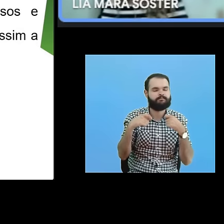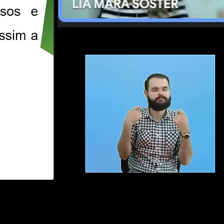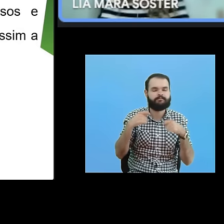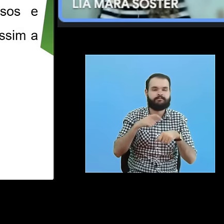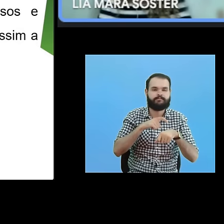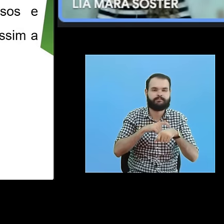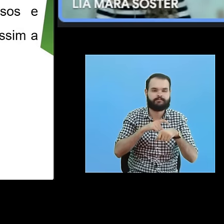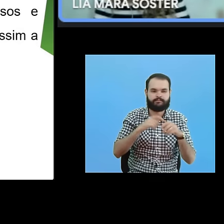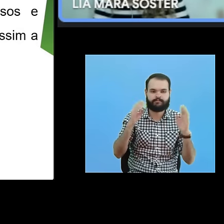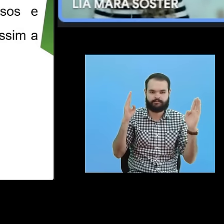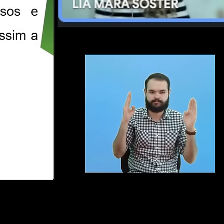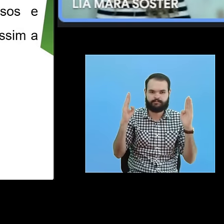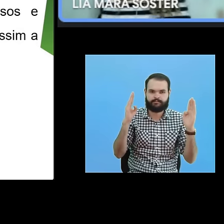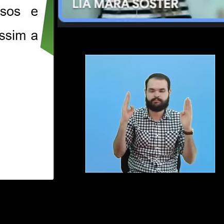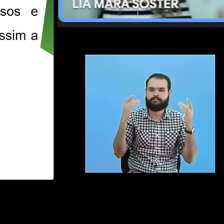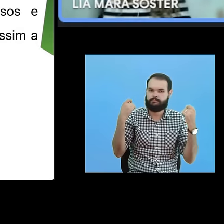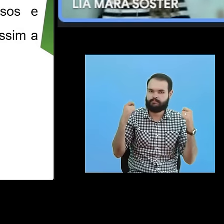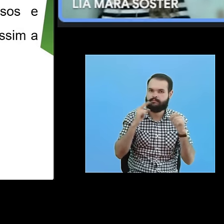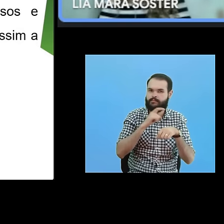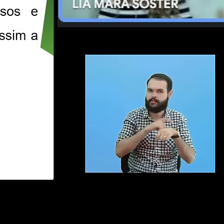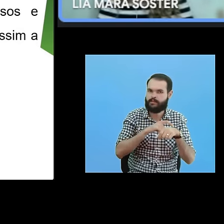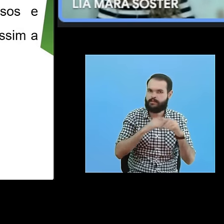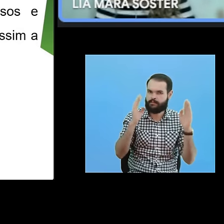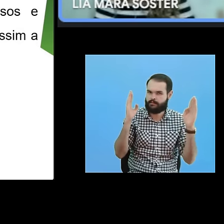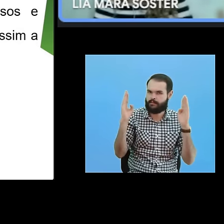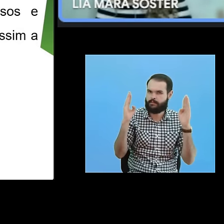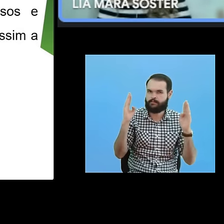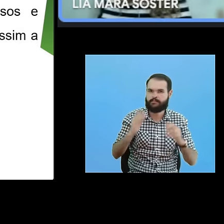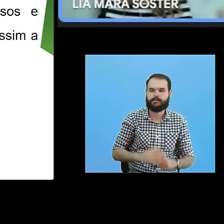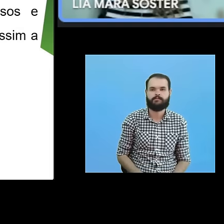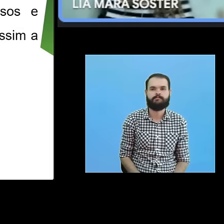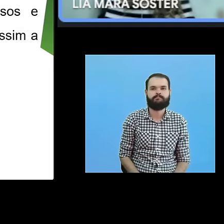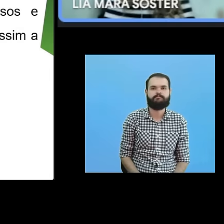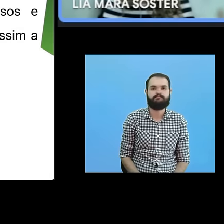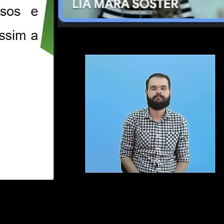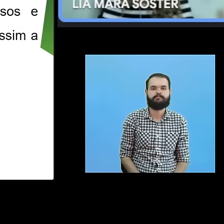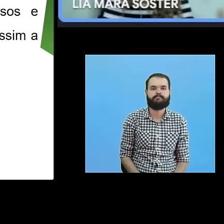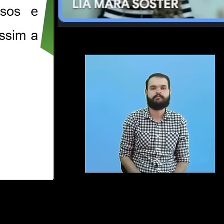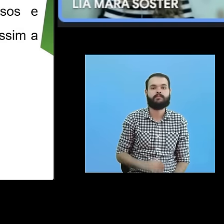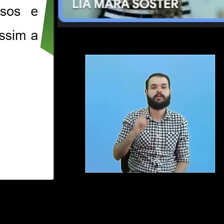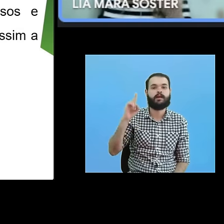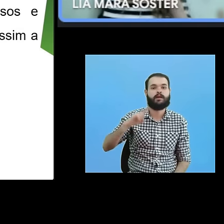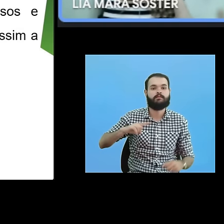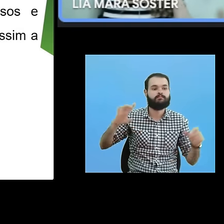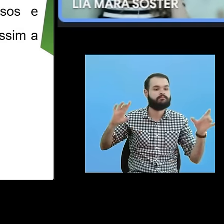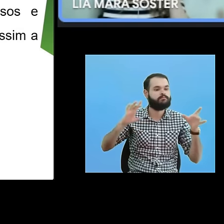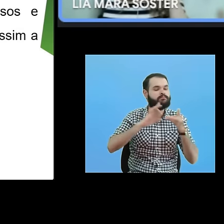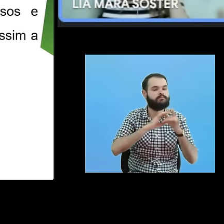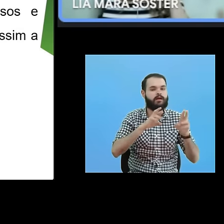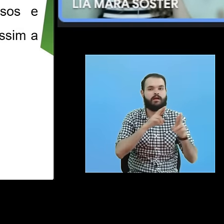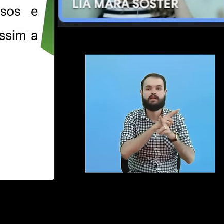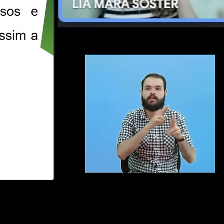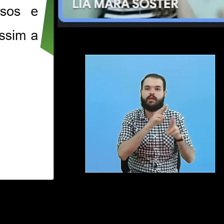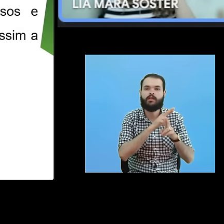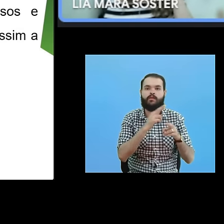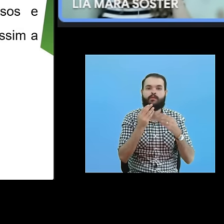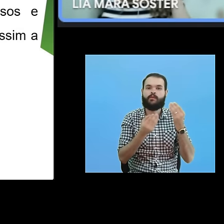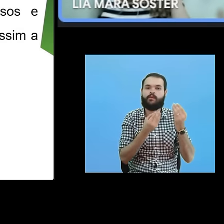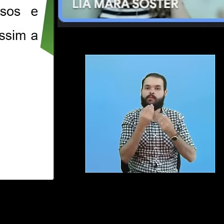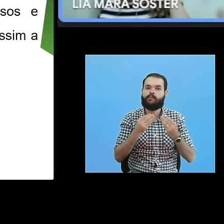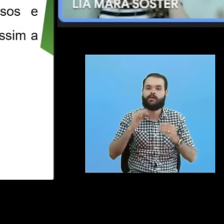de uma temporalidade. E está muito relacionado com o grupo social que cada um pertence. Então, se nós pensarmos